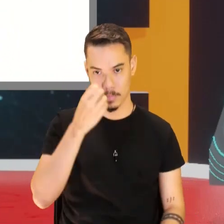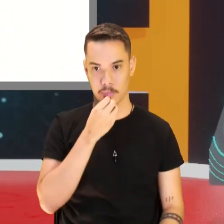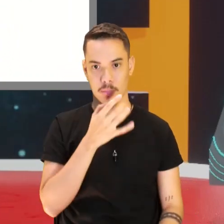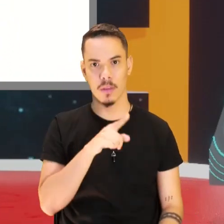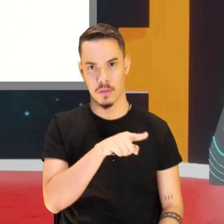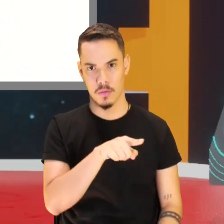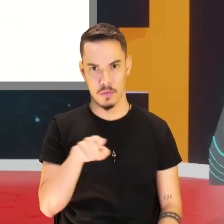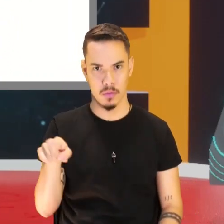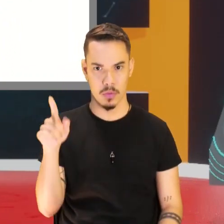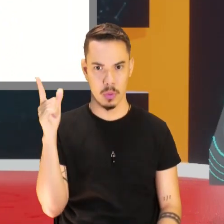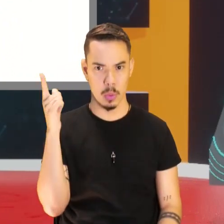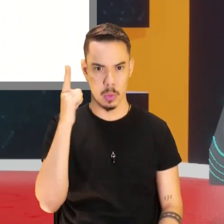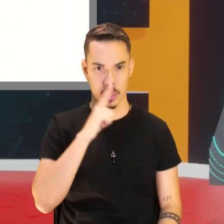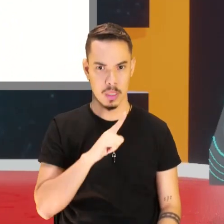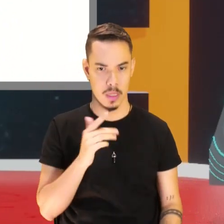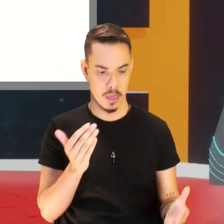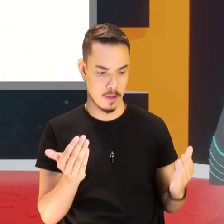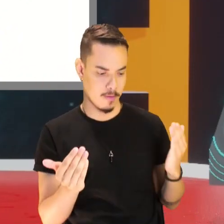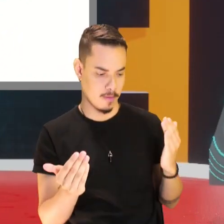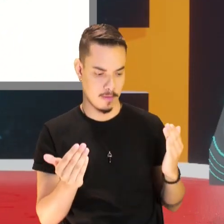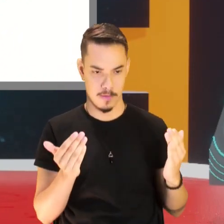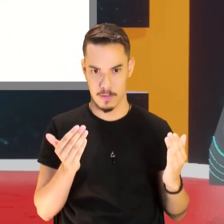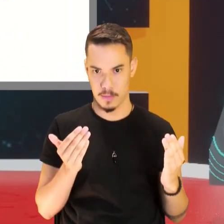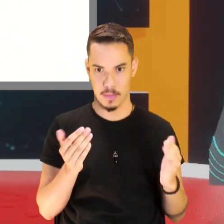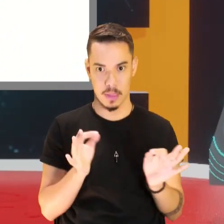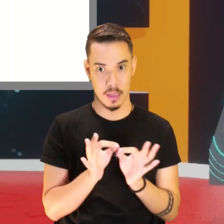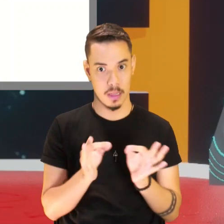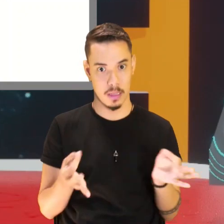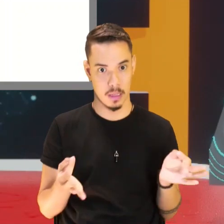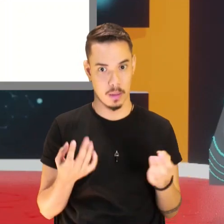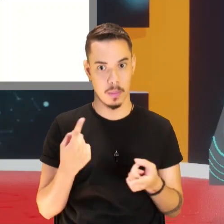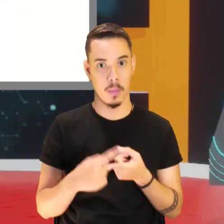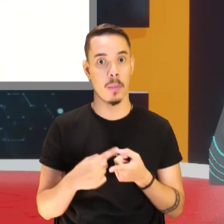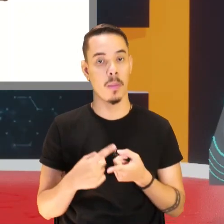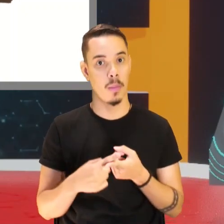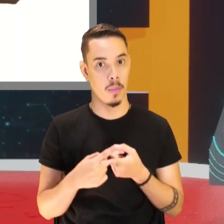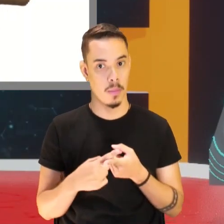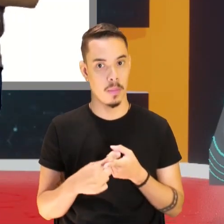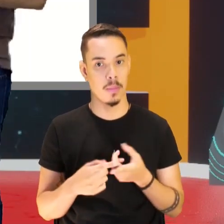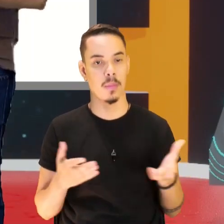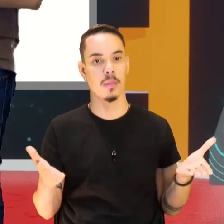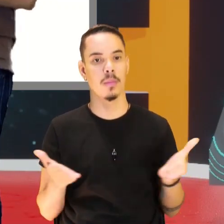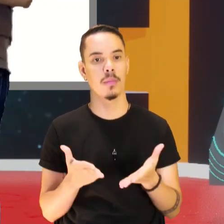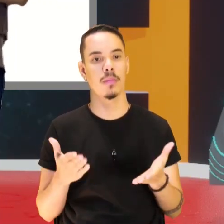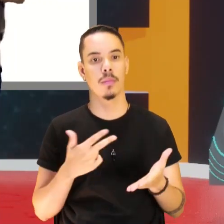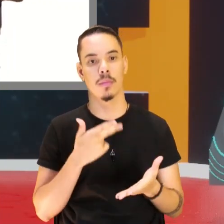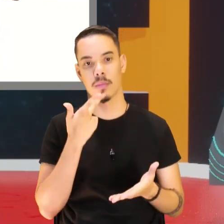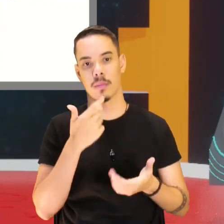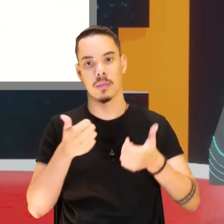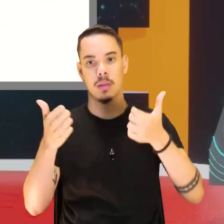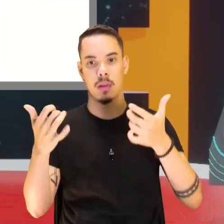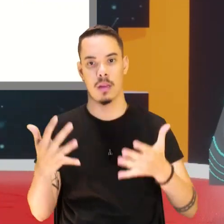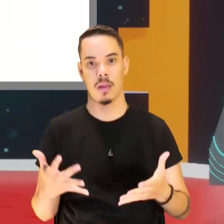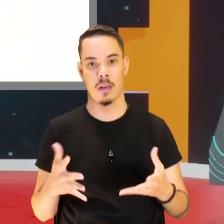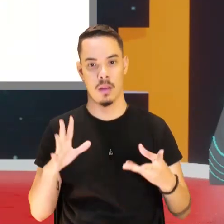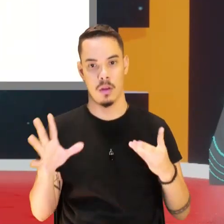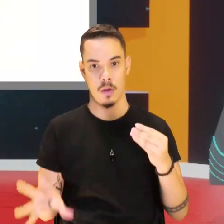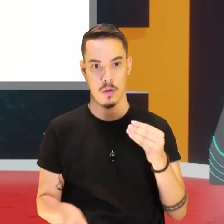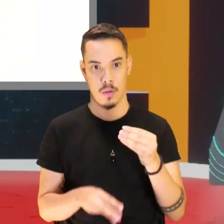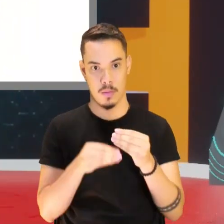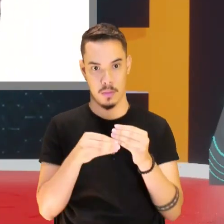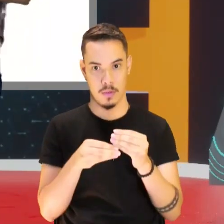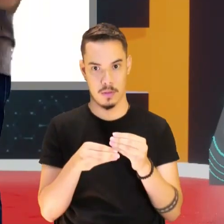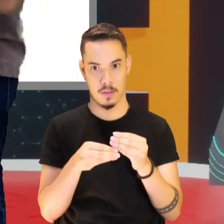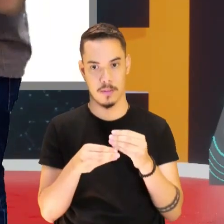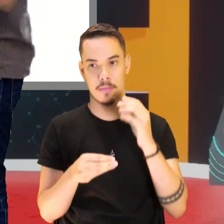conseguiram alinhar aqui a simples porque agora nós vamos falar da composta e na composta